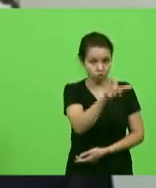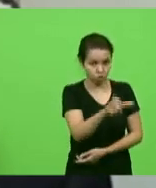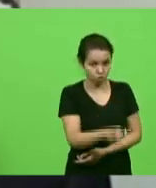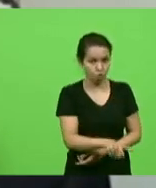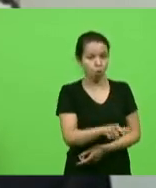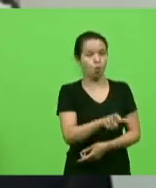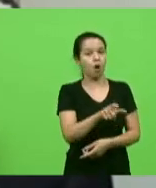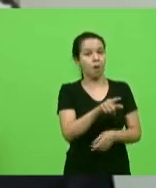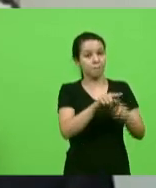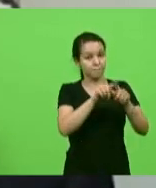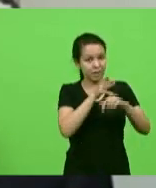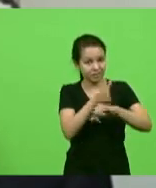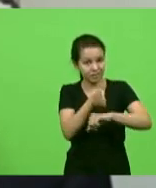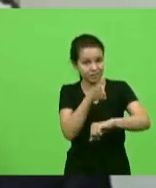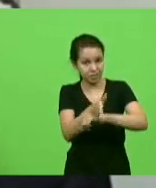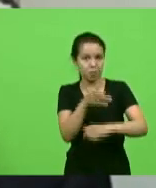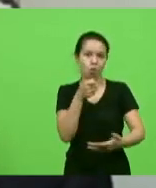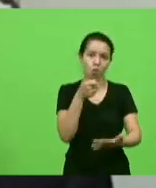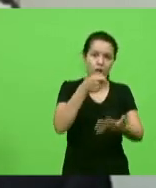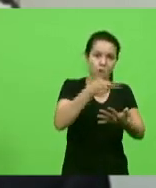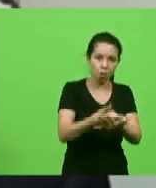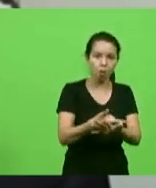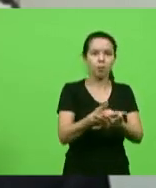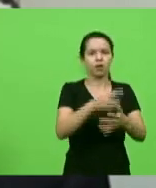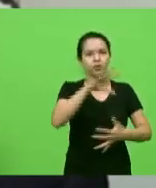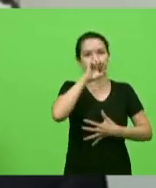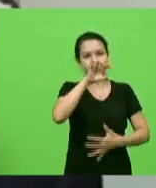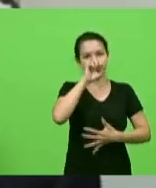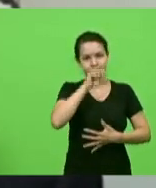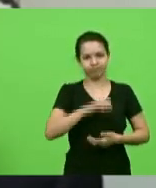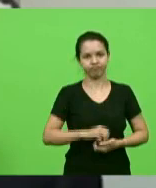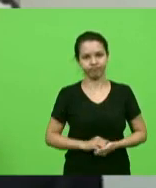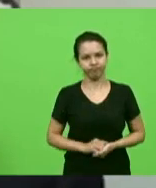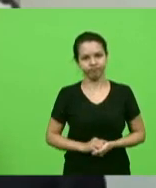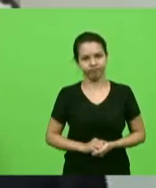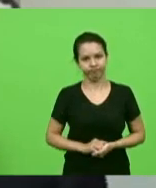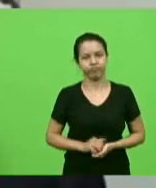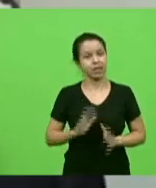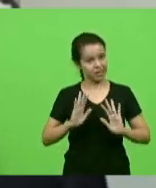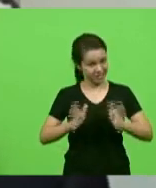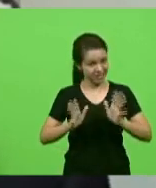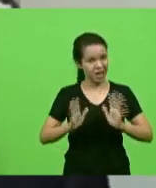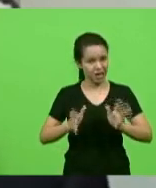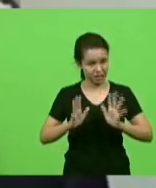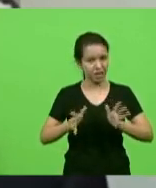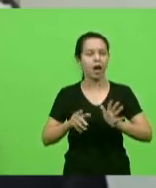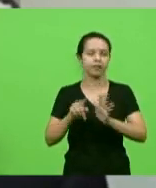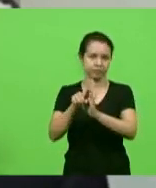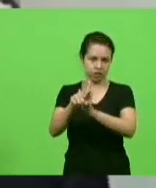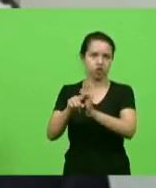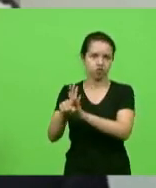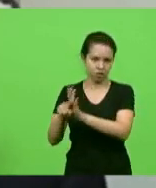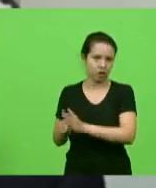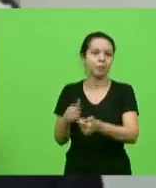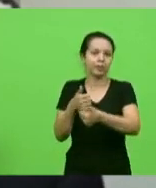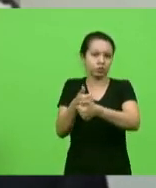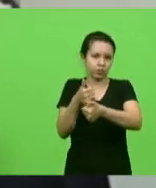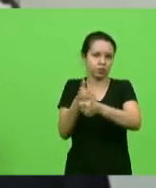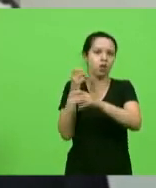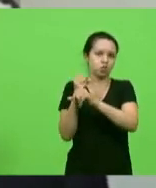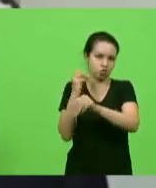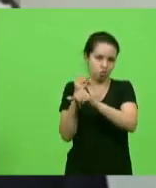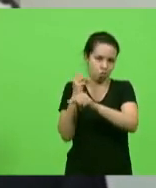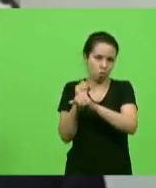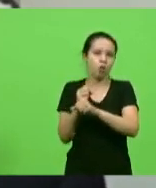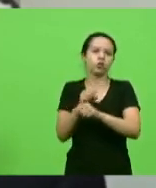envolvidos na fatídica Compra dos respiradores isso já passando é investigada pelo Tribunal de Contas